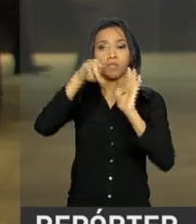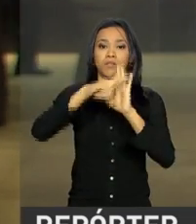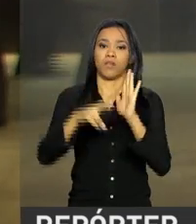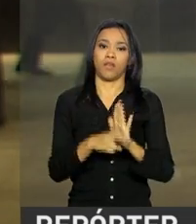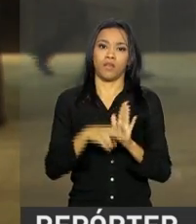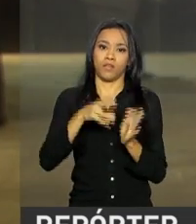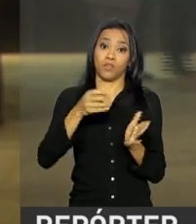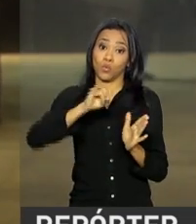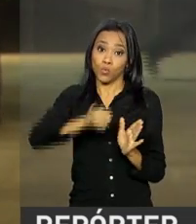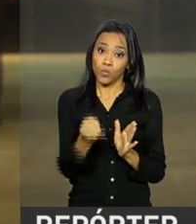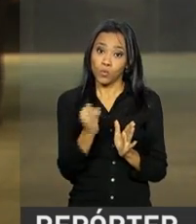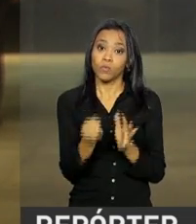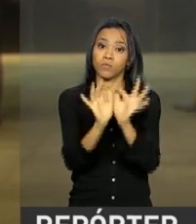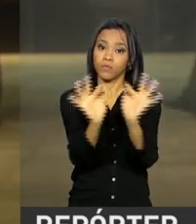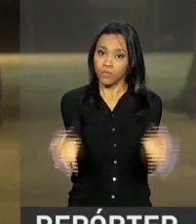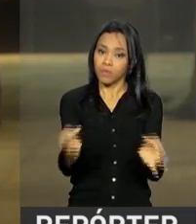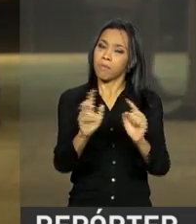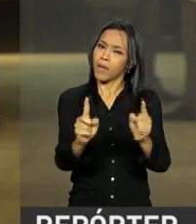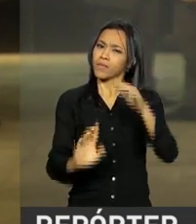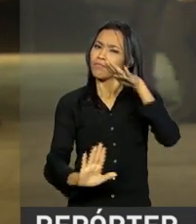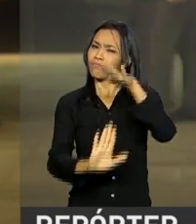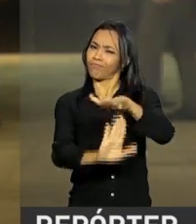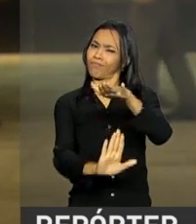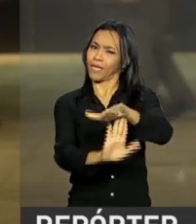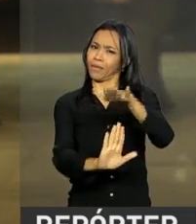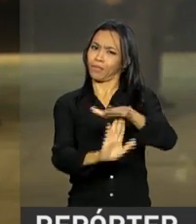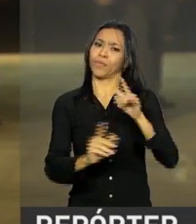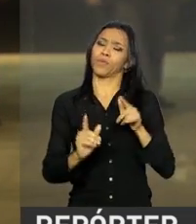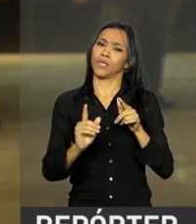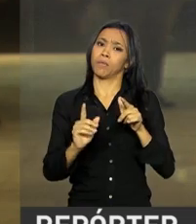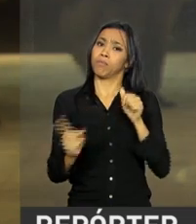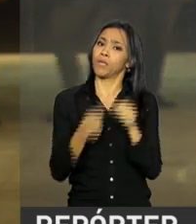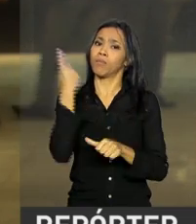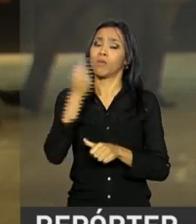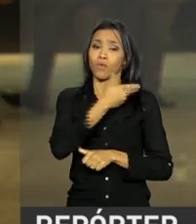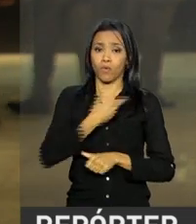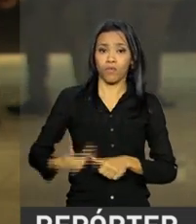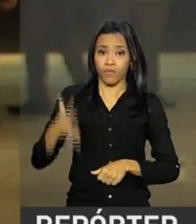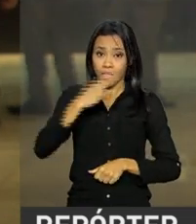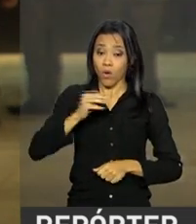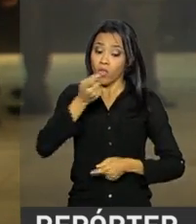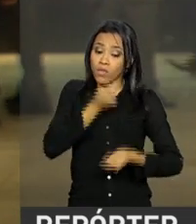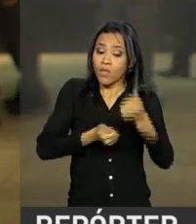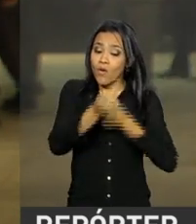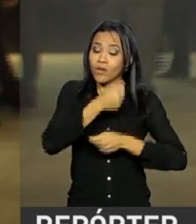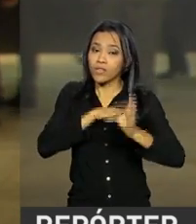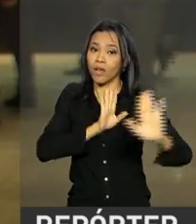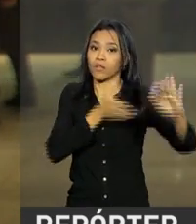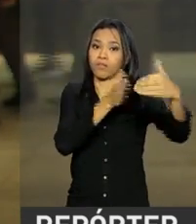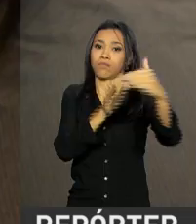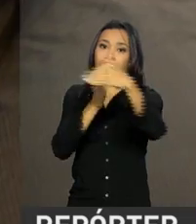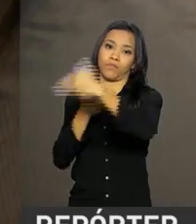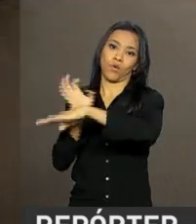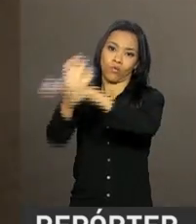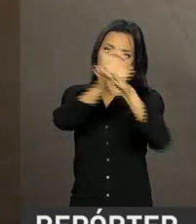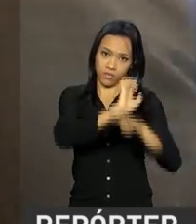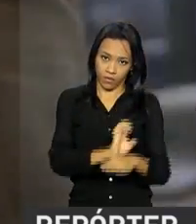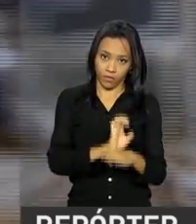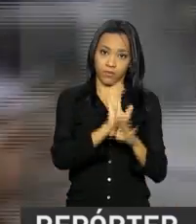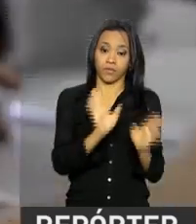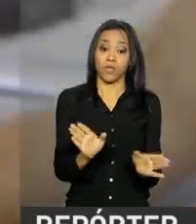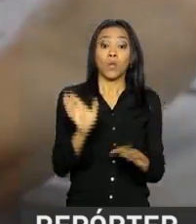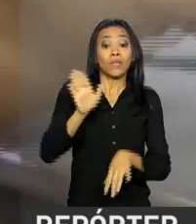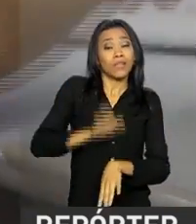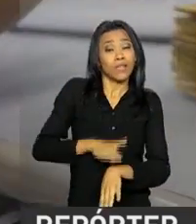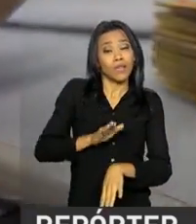mas suspendeu o julgamento para que o governo federal negociasse diretamente a questão com os estados o tempo